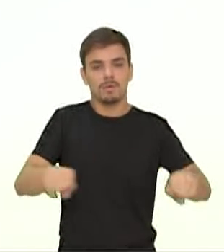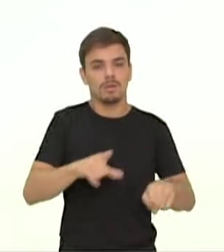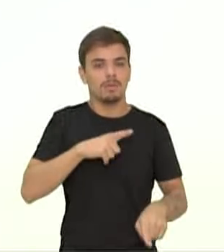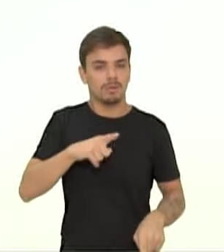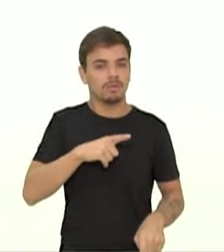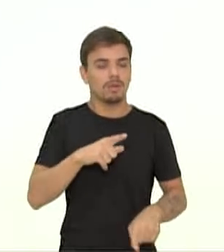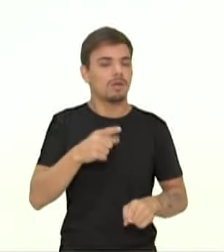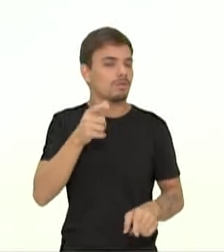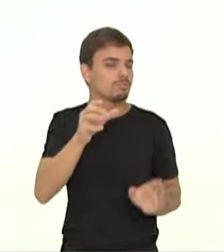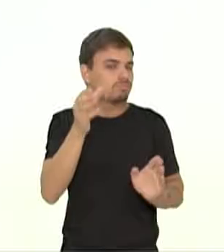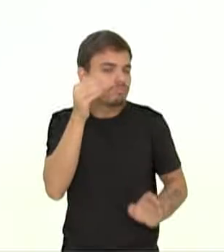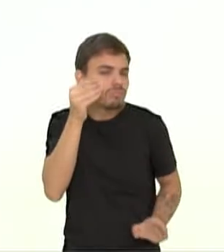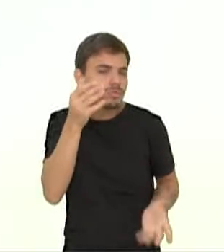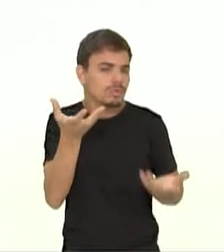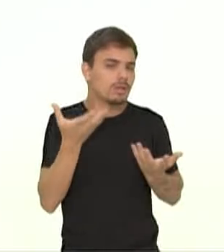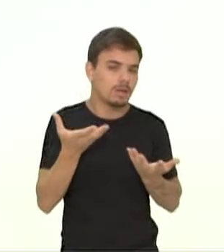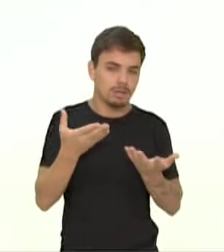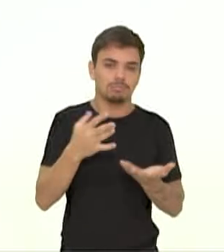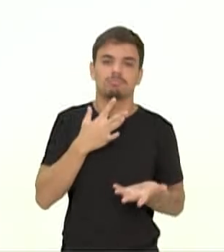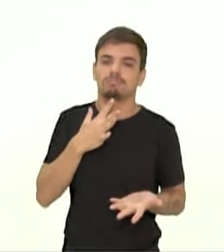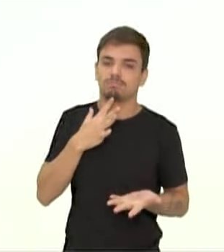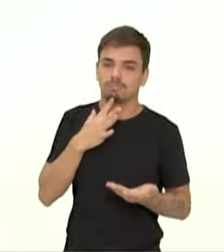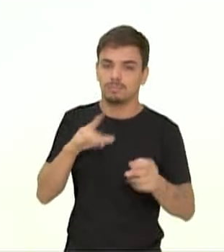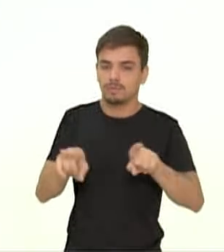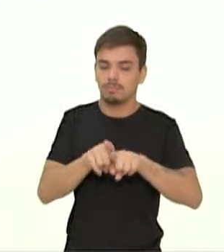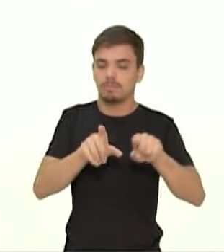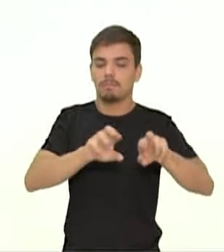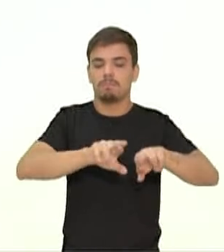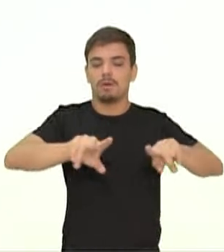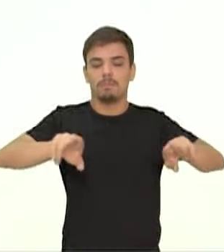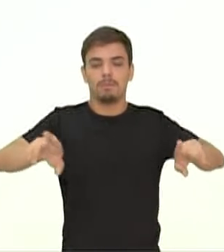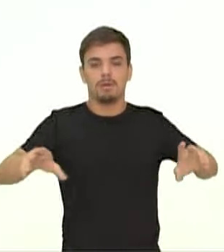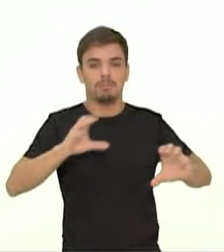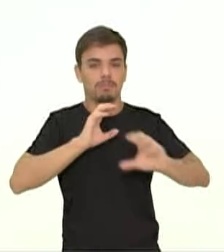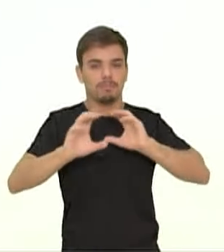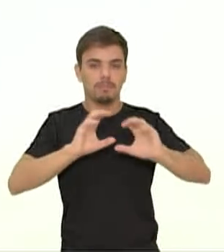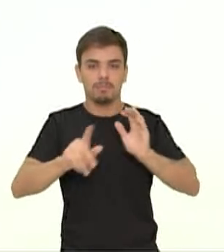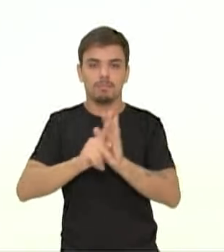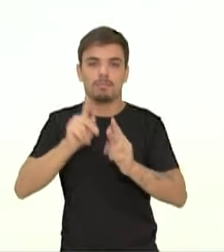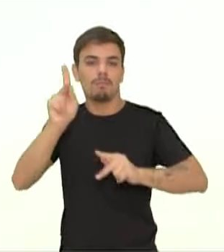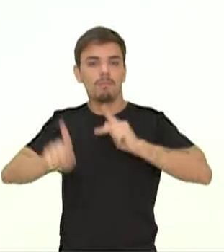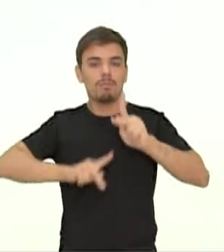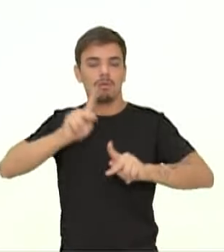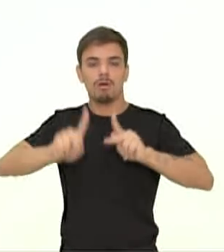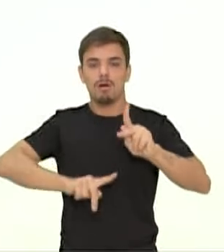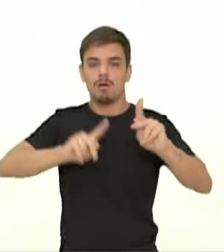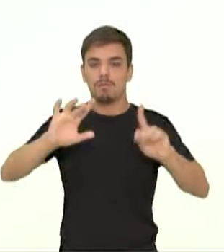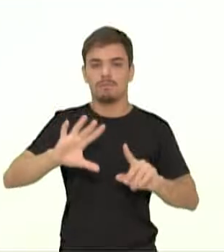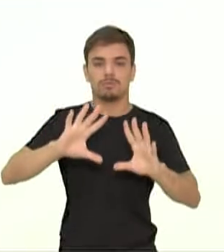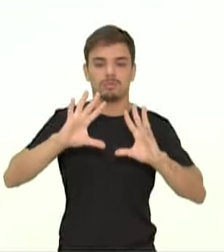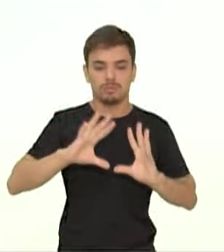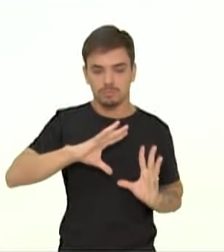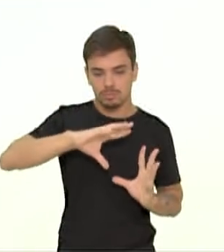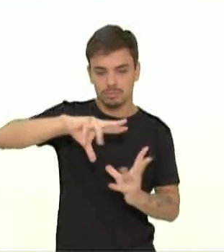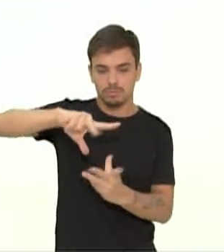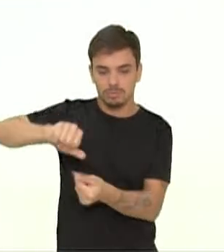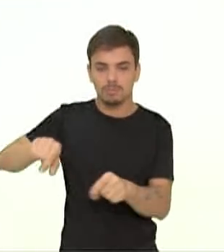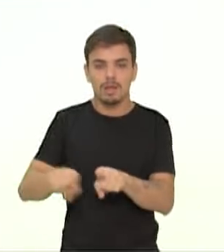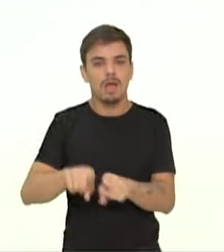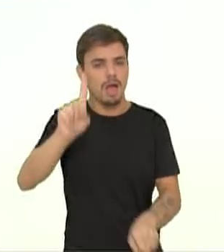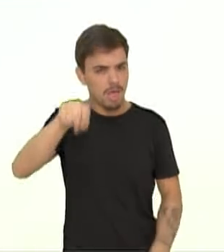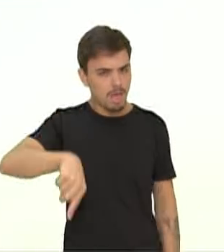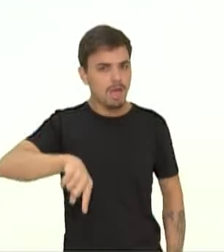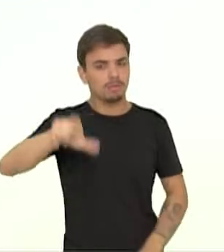movidas pela curiosidade de conhecer a diversidade de cantos de povos do mundo. Então, artistas que estão